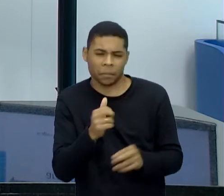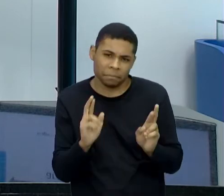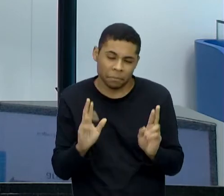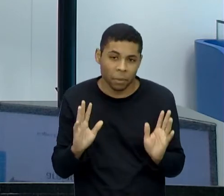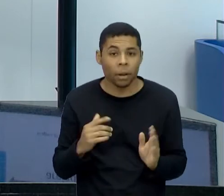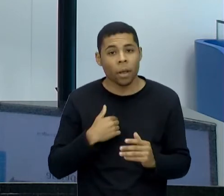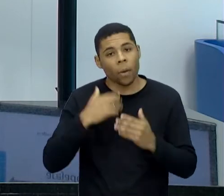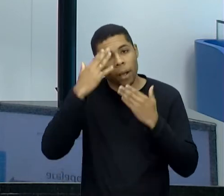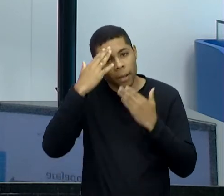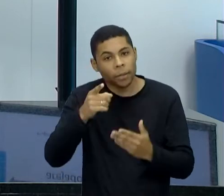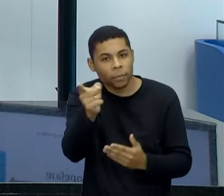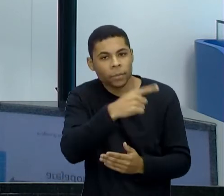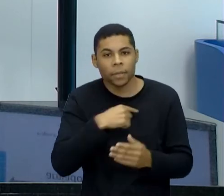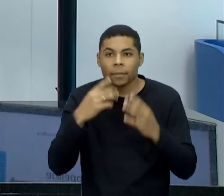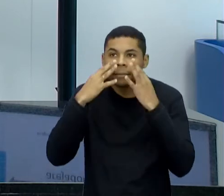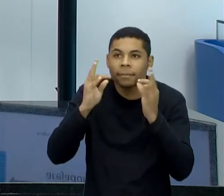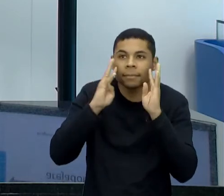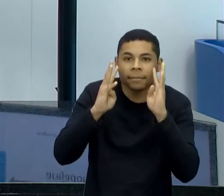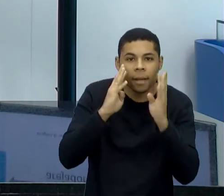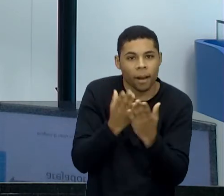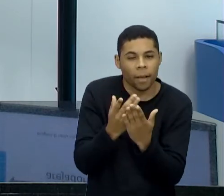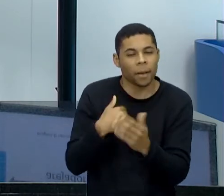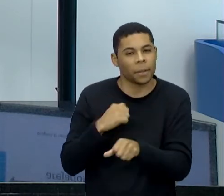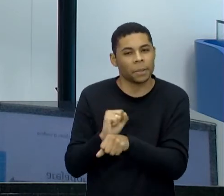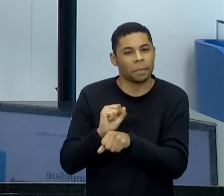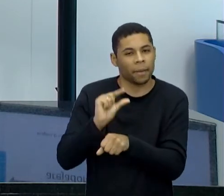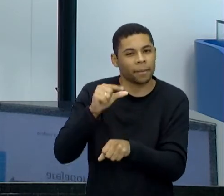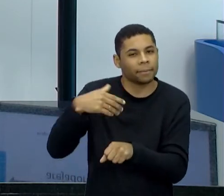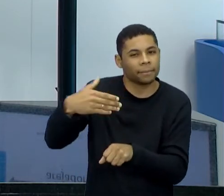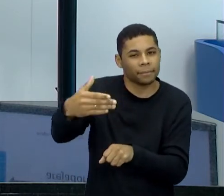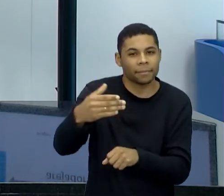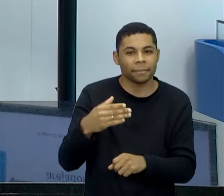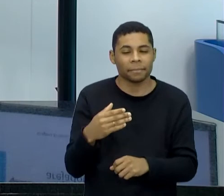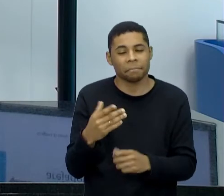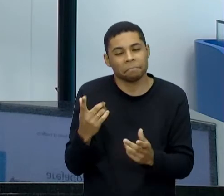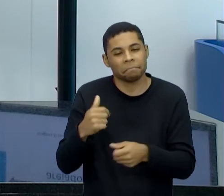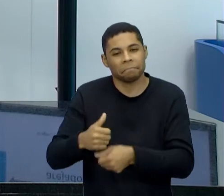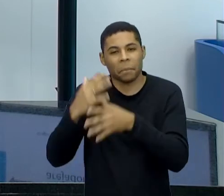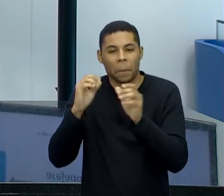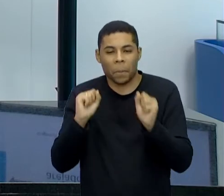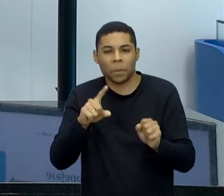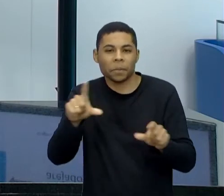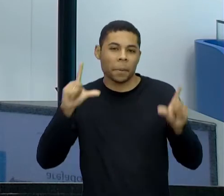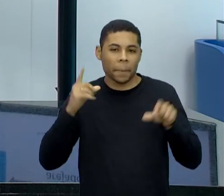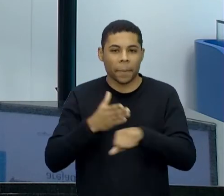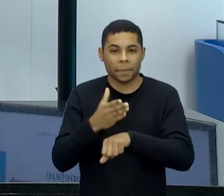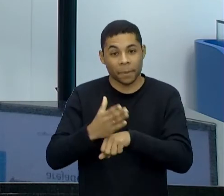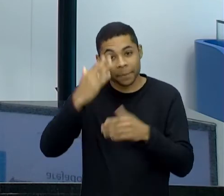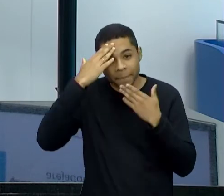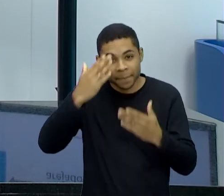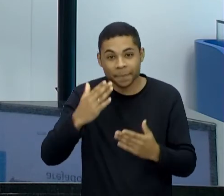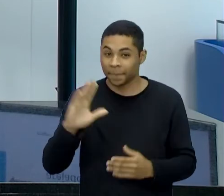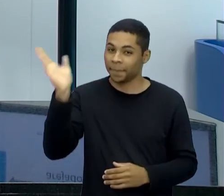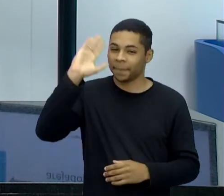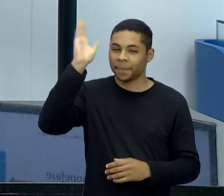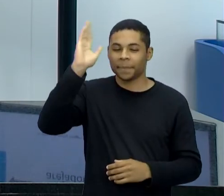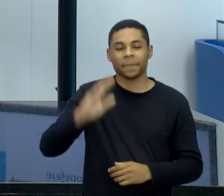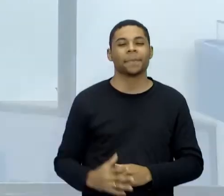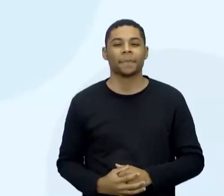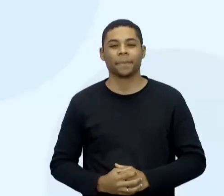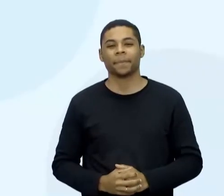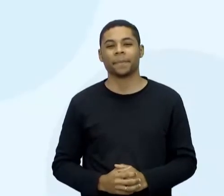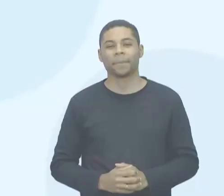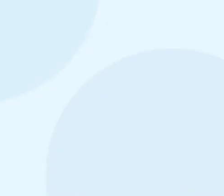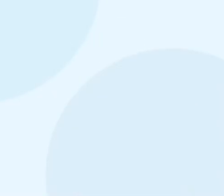Eu agradeço a atenção de vocês, te espero logo mais aqui no nosso momento de interação. Muito obrigada, até breve, tchau, tchau.